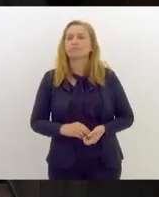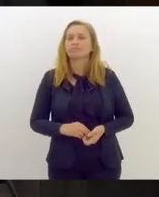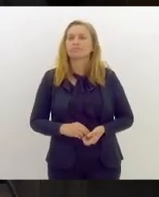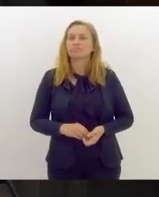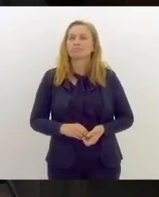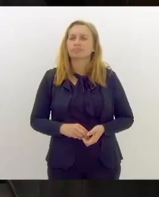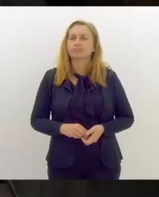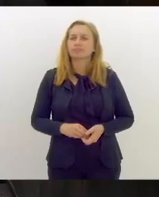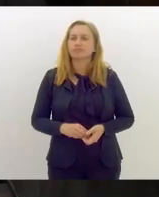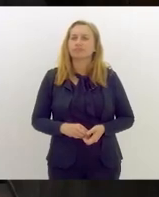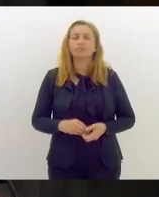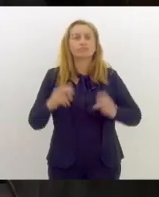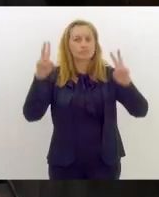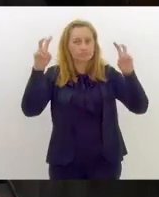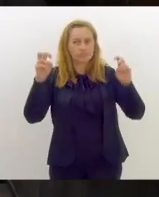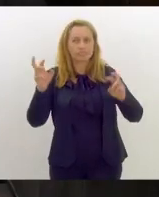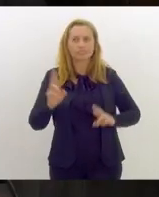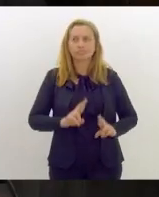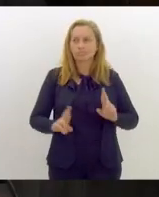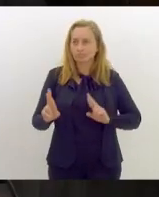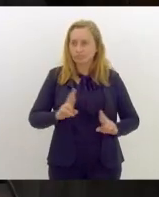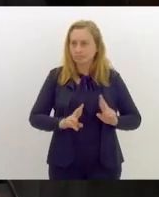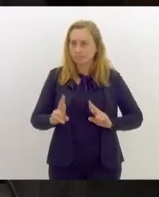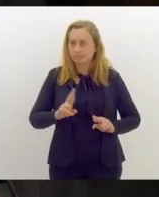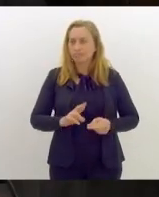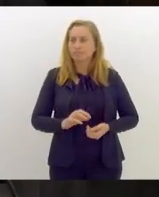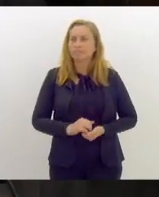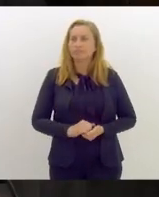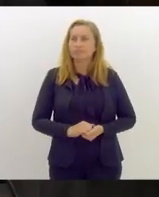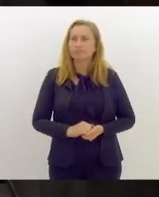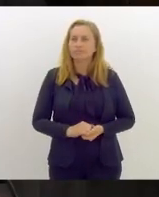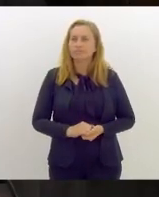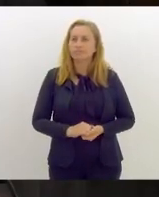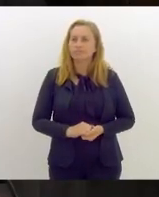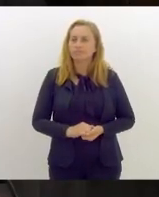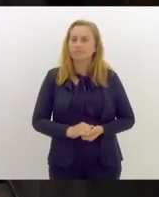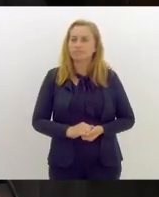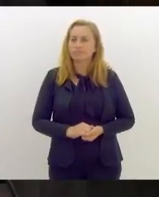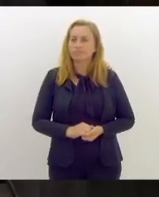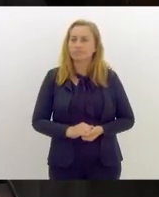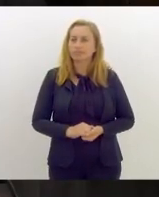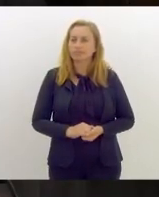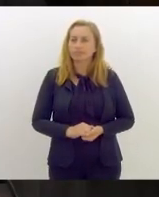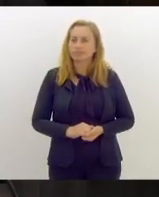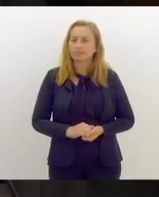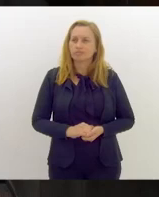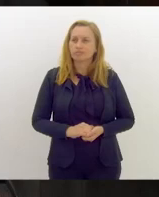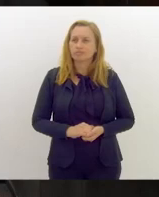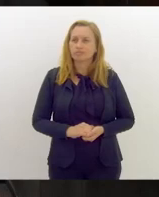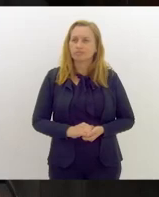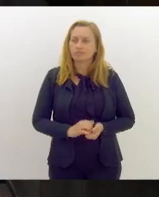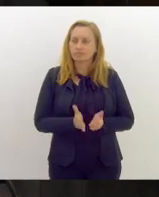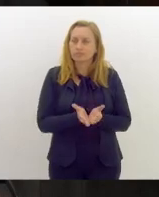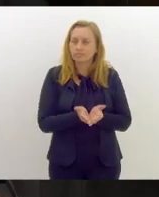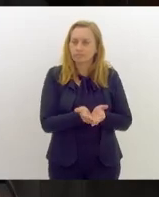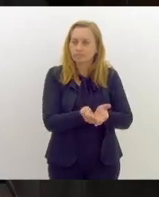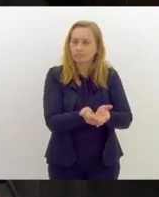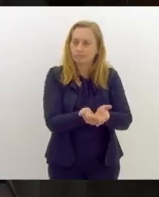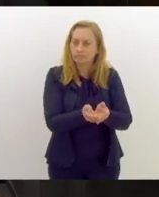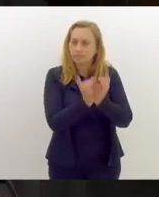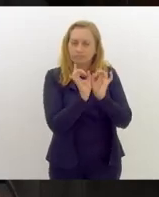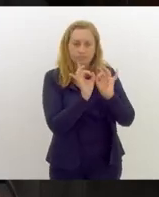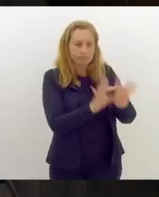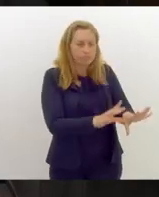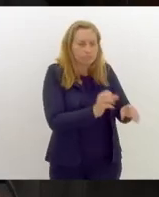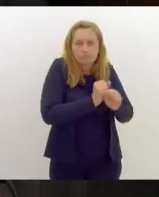pela questão relacionada a esta colisão recente de uma embarcação abandonada há